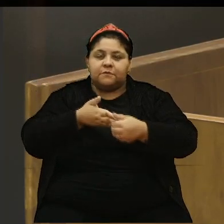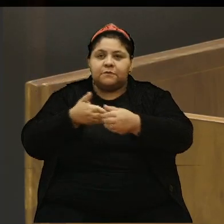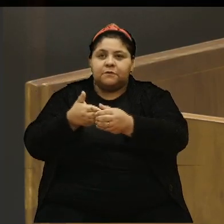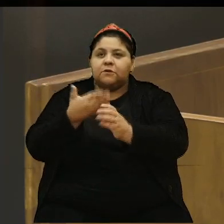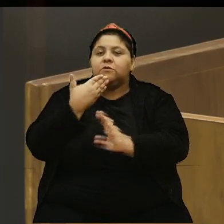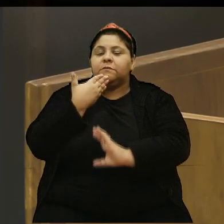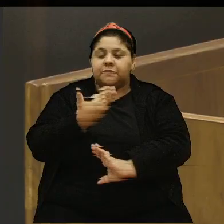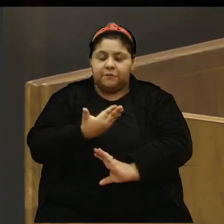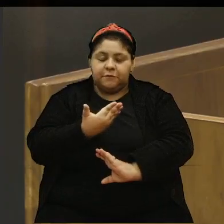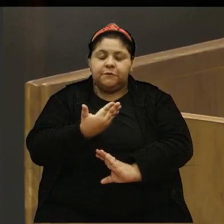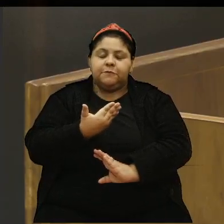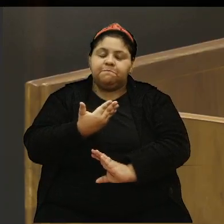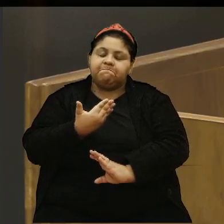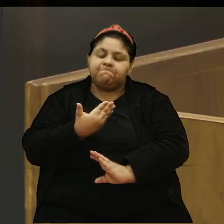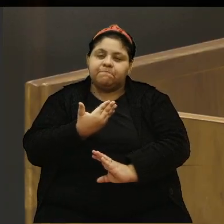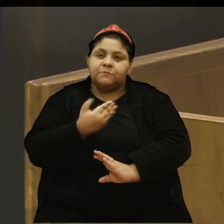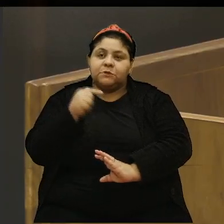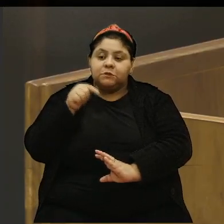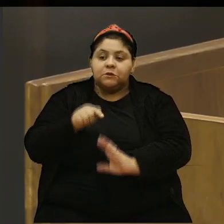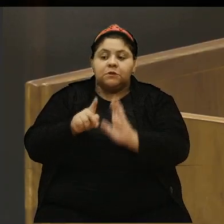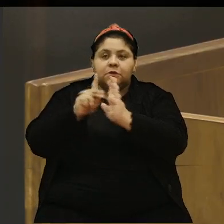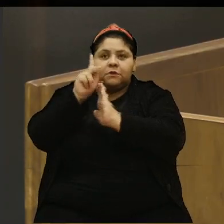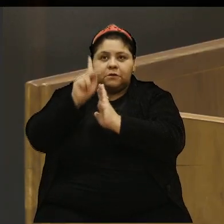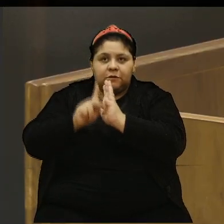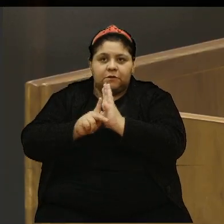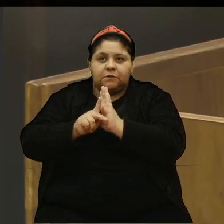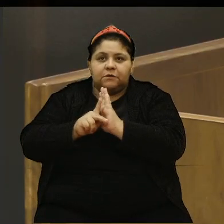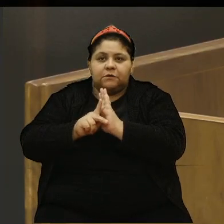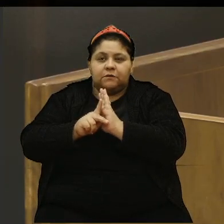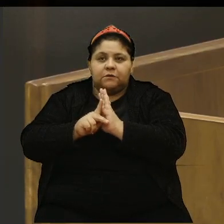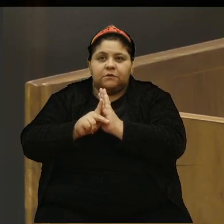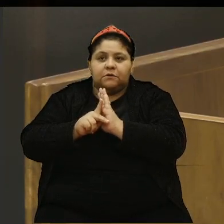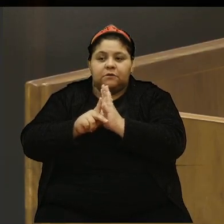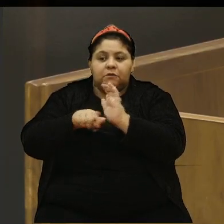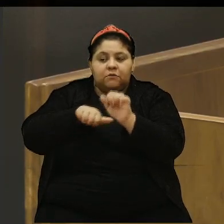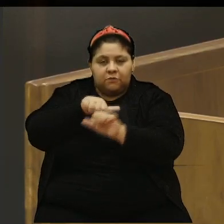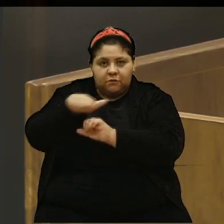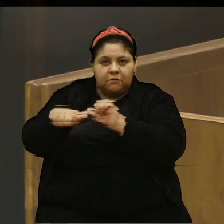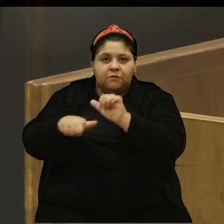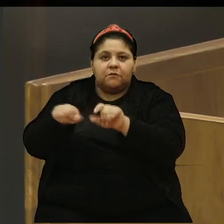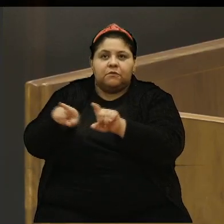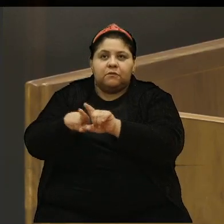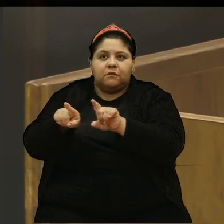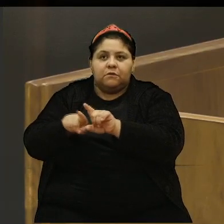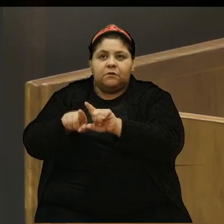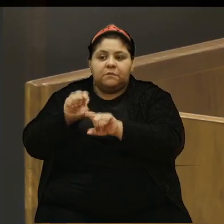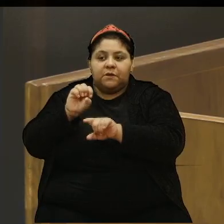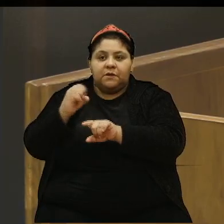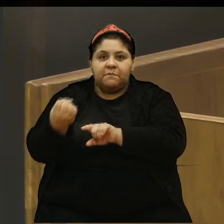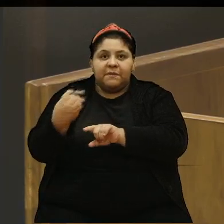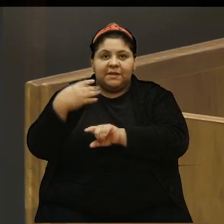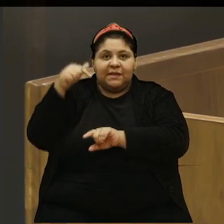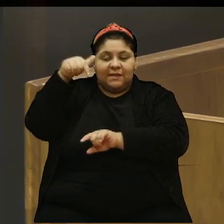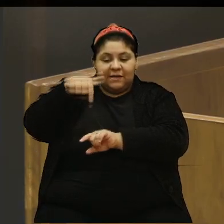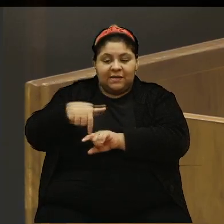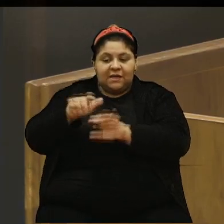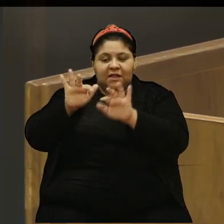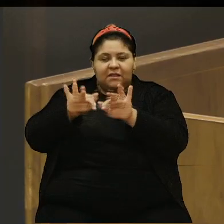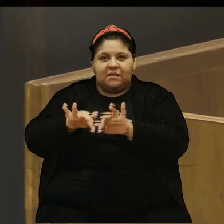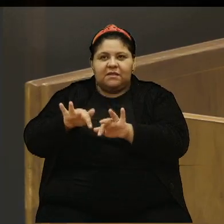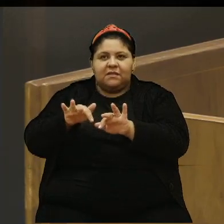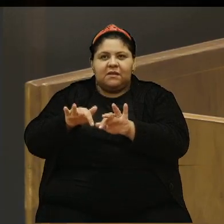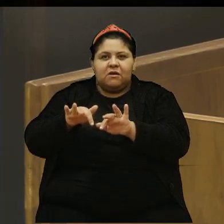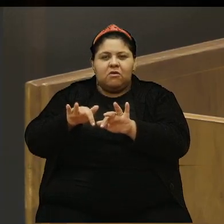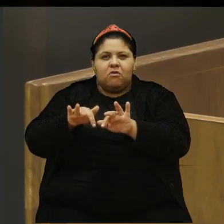pedida deles para que esse projeto essa lei fosse alterada e ainda fosse mandada aqui para nós até o final do ano, lá por novembro,